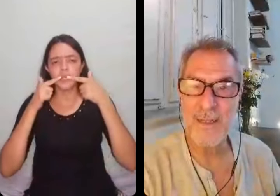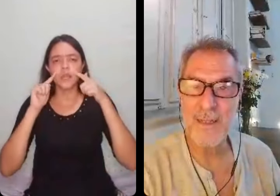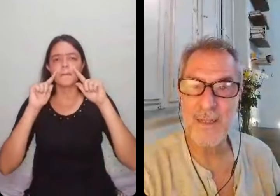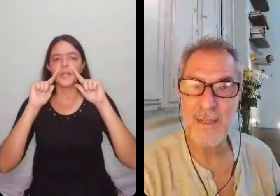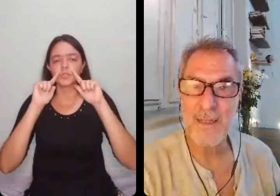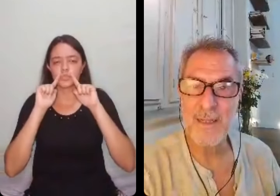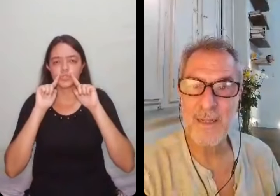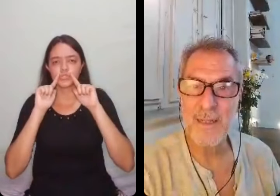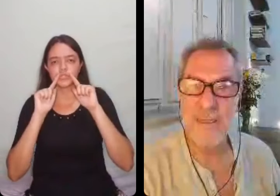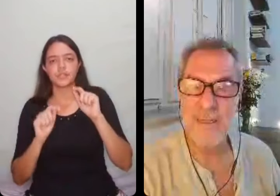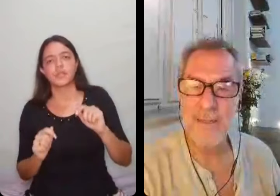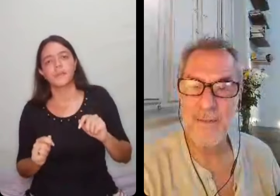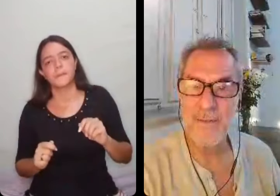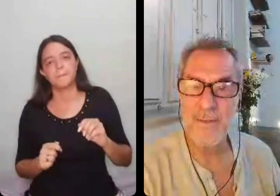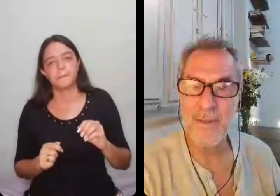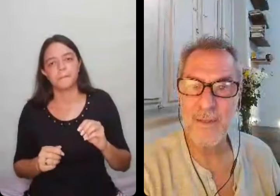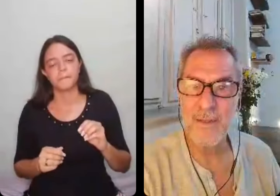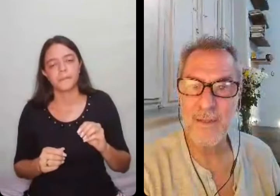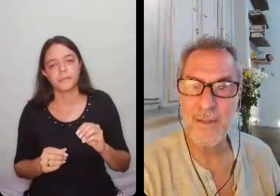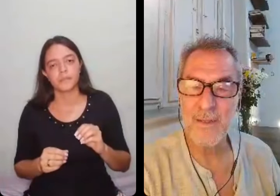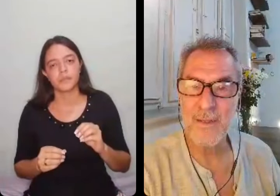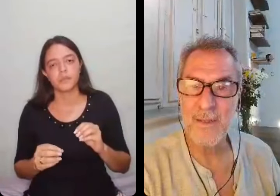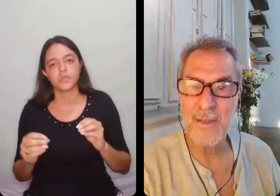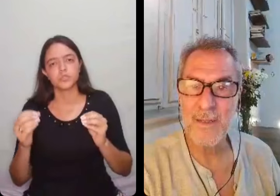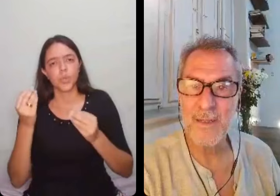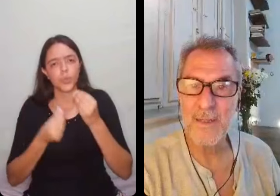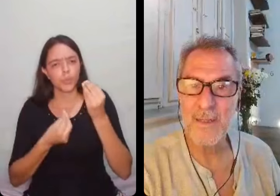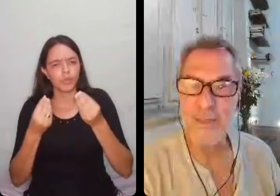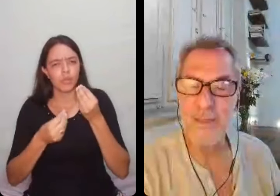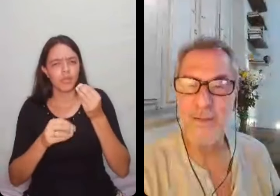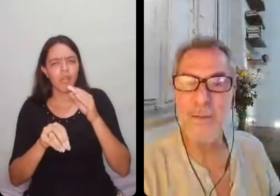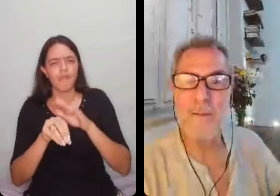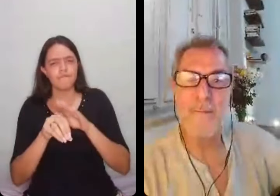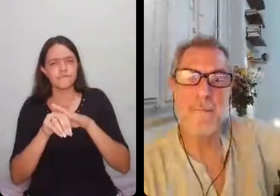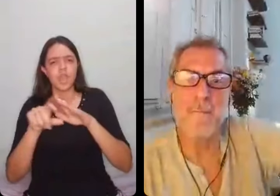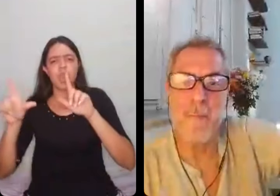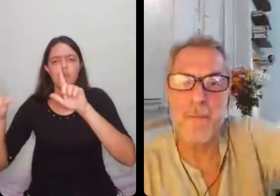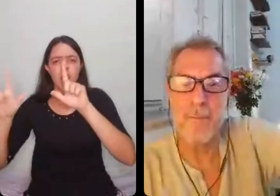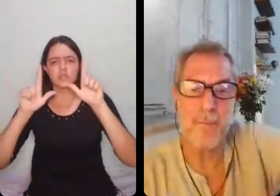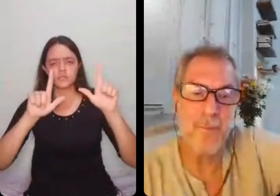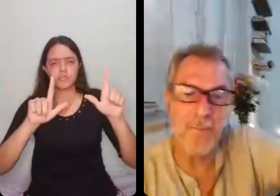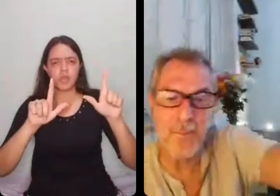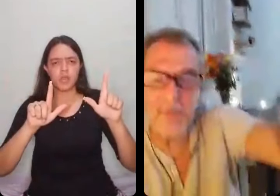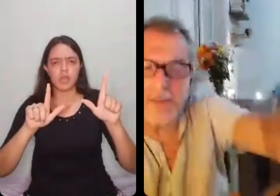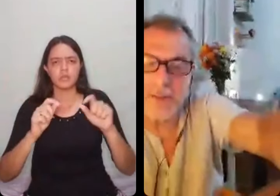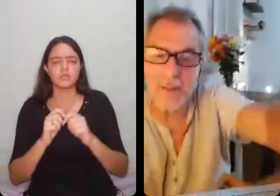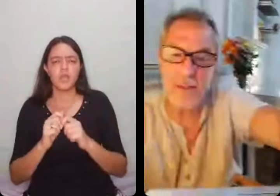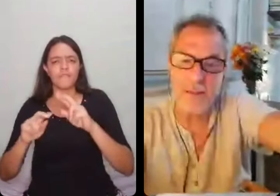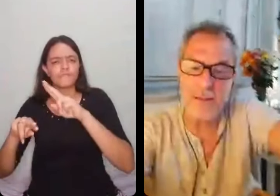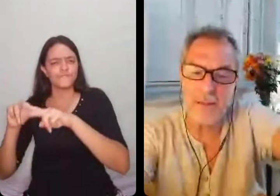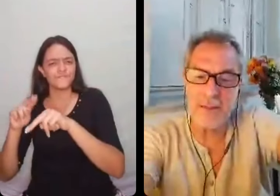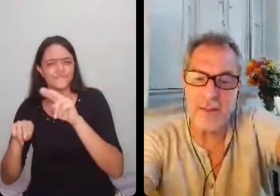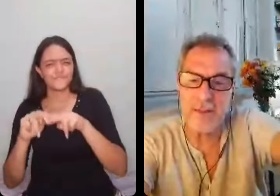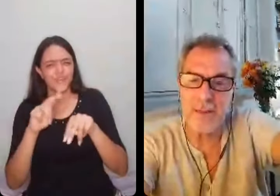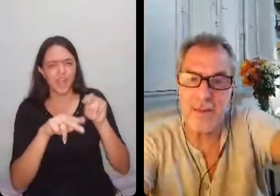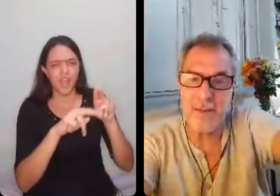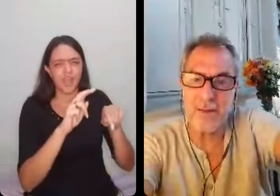feito de imagens, né? Porque são tantos elementos, né? E eu tinha até esquecido